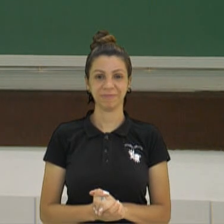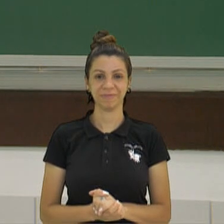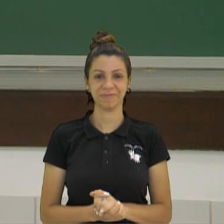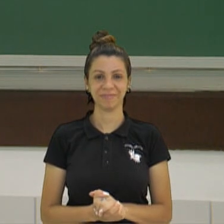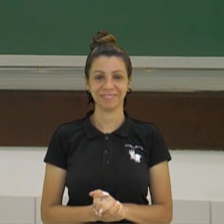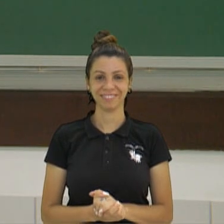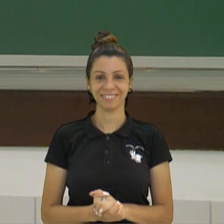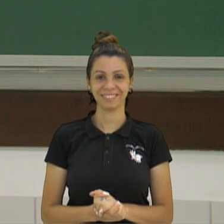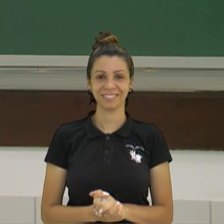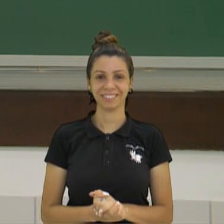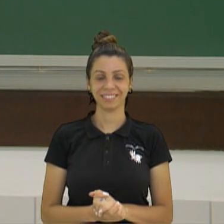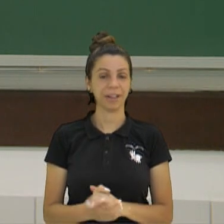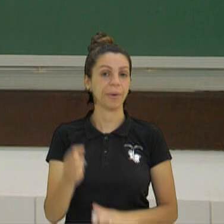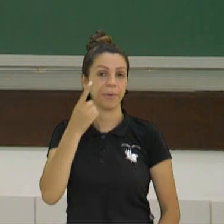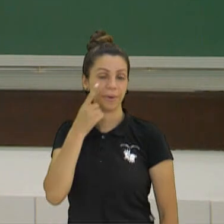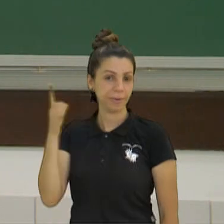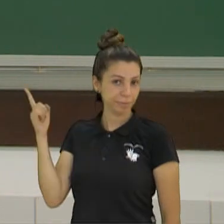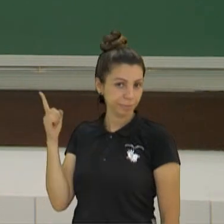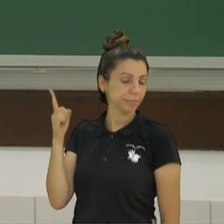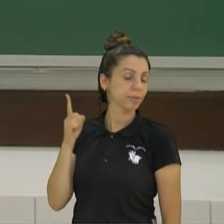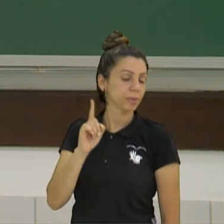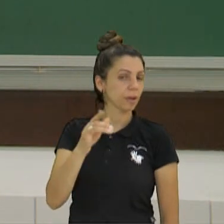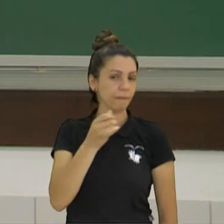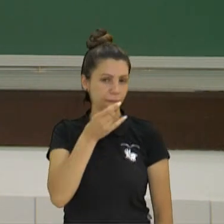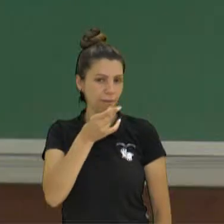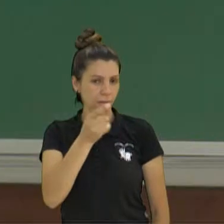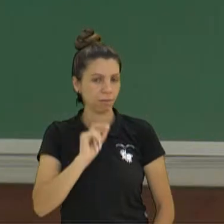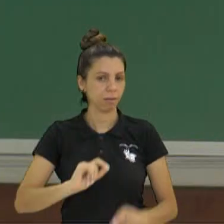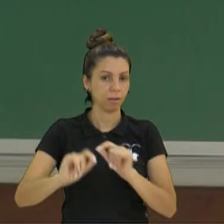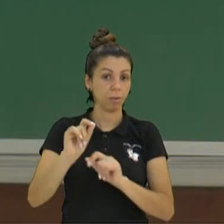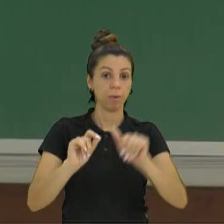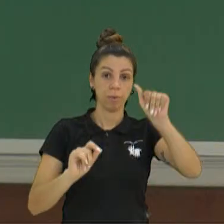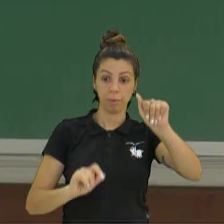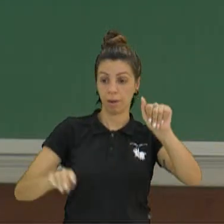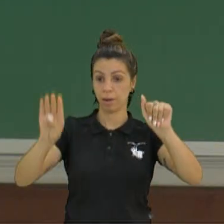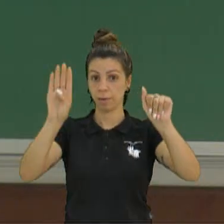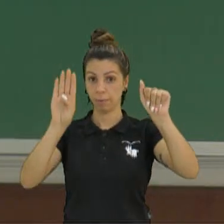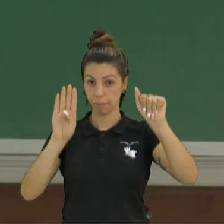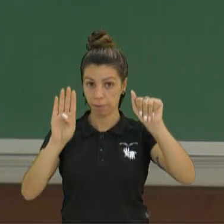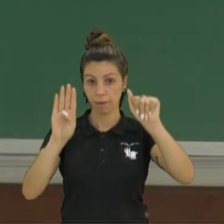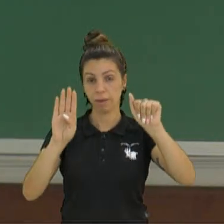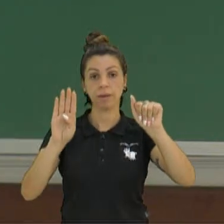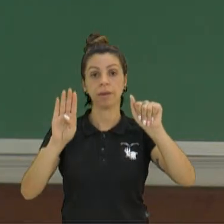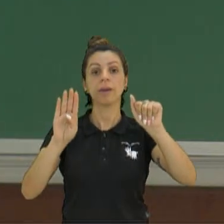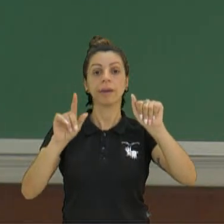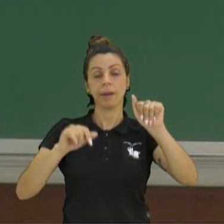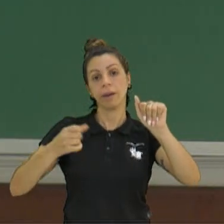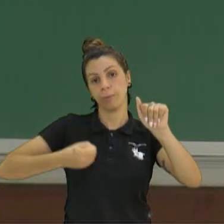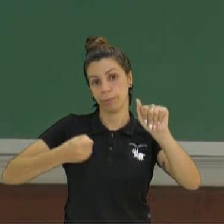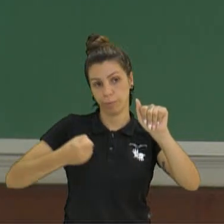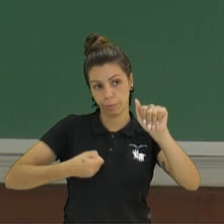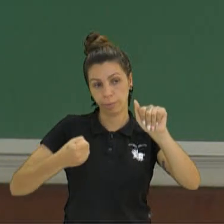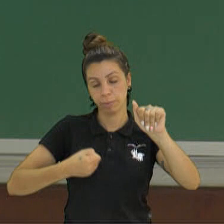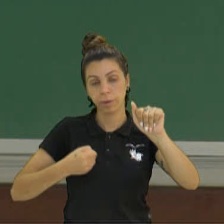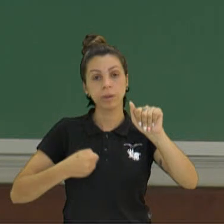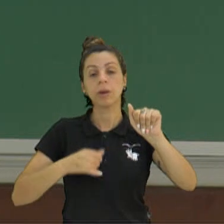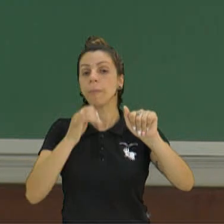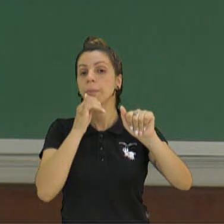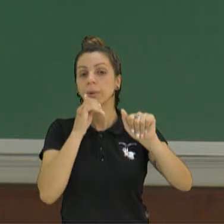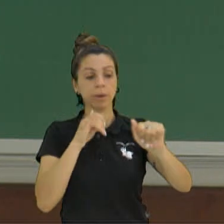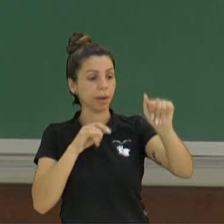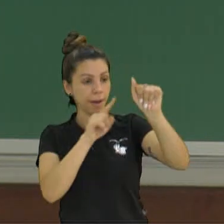olha só. Aquilo que eu já tinha comentado. O A e o B são as nossas grandezas, tá? Se o A está